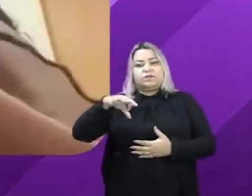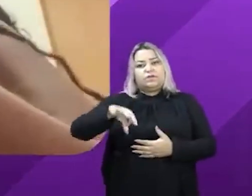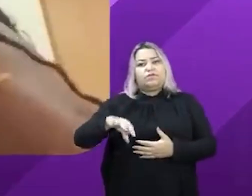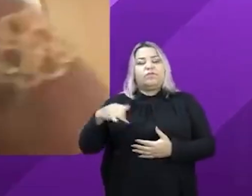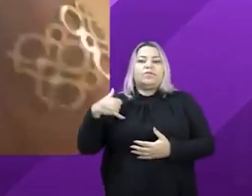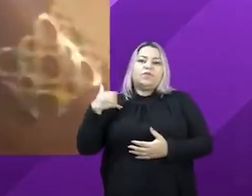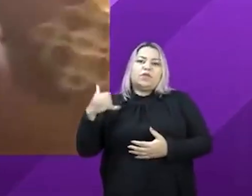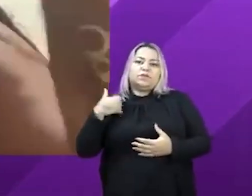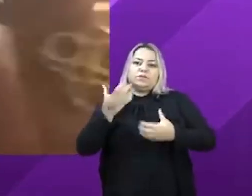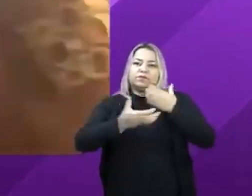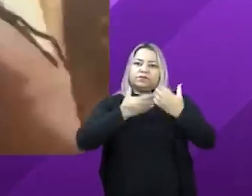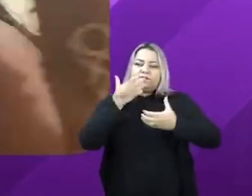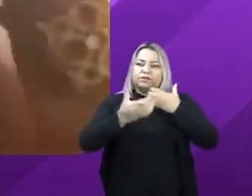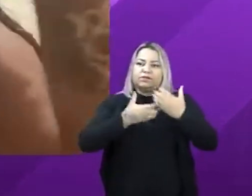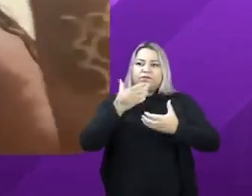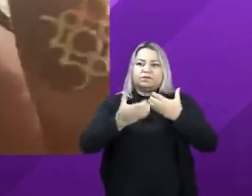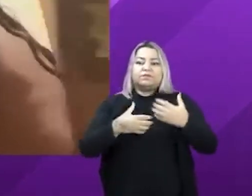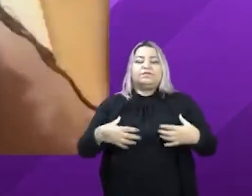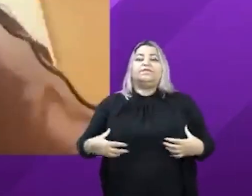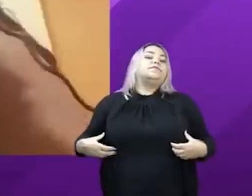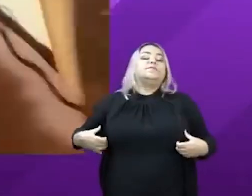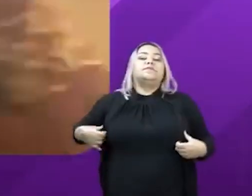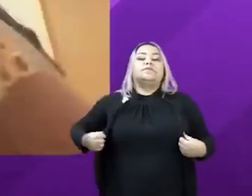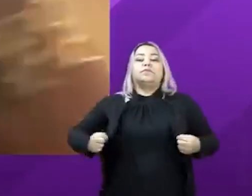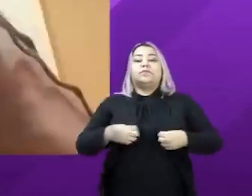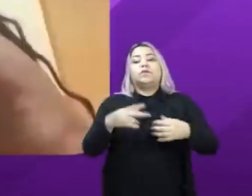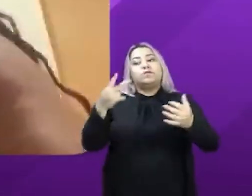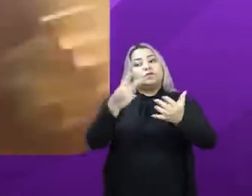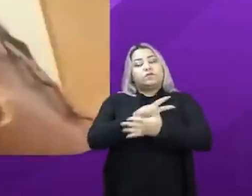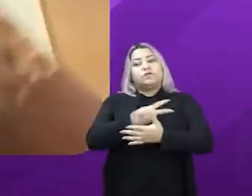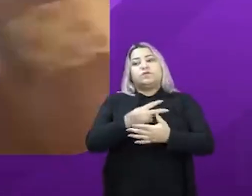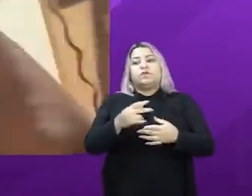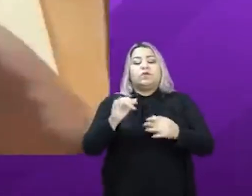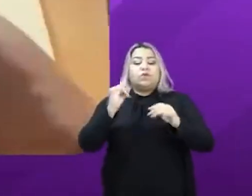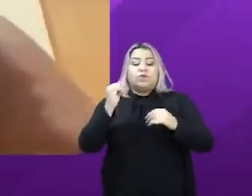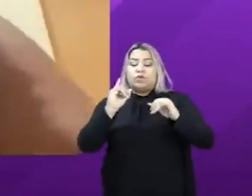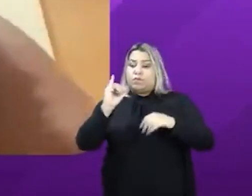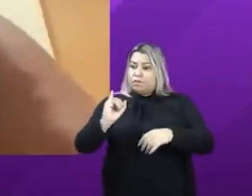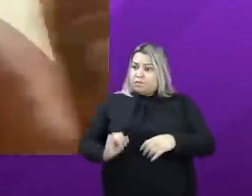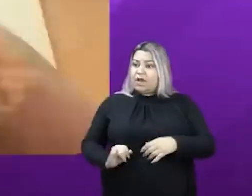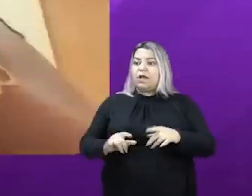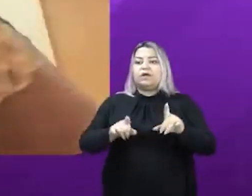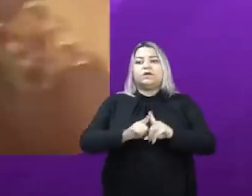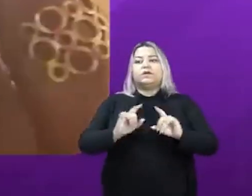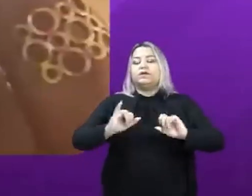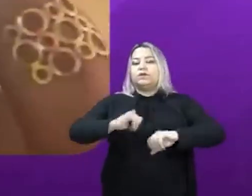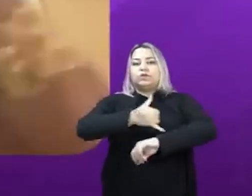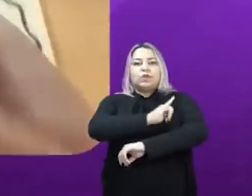de idade cantando a nossa cultura e fazendo isso acontecer, gordinha, magrinha, clara, branca,